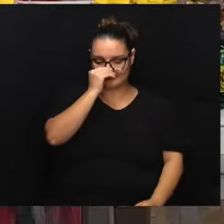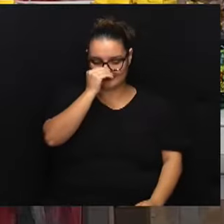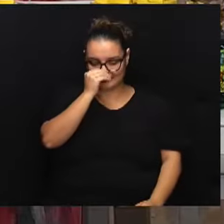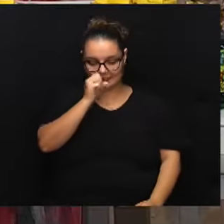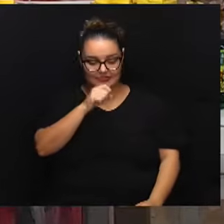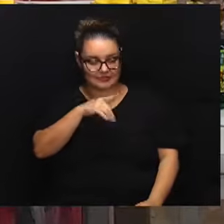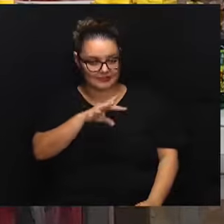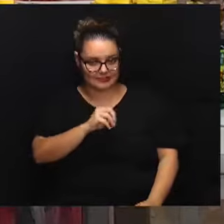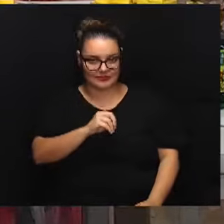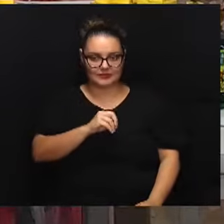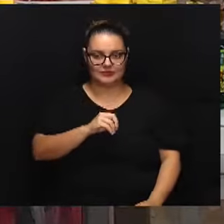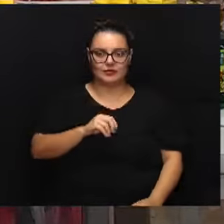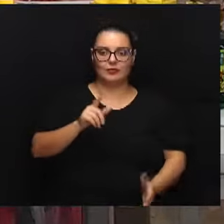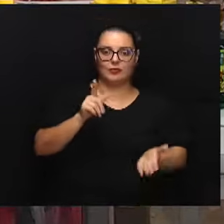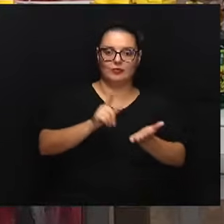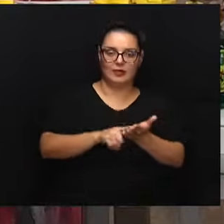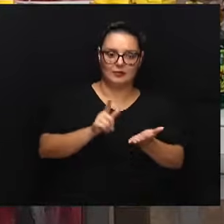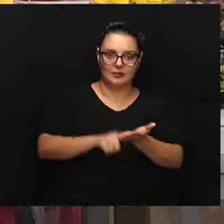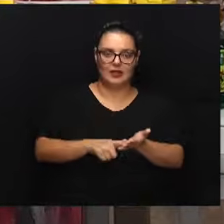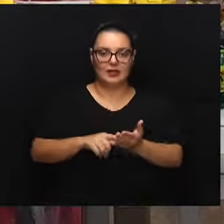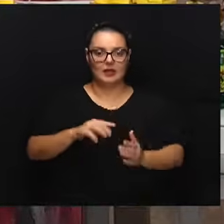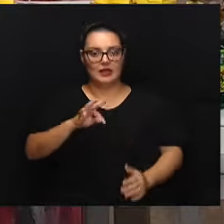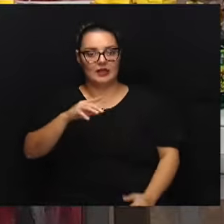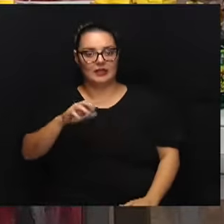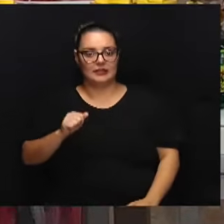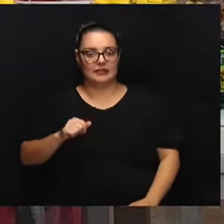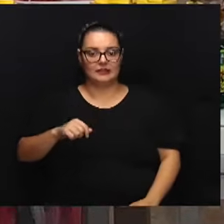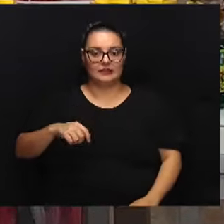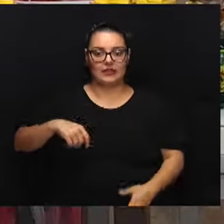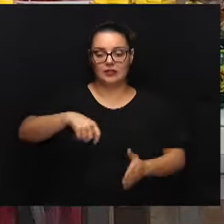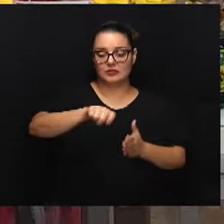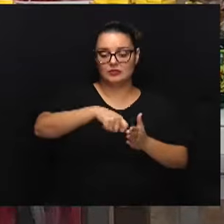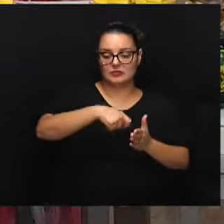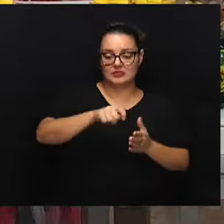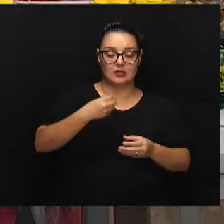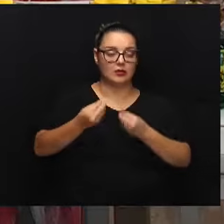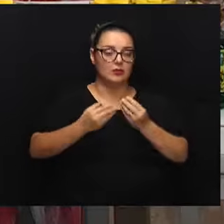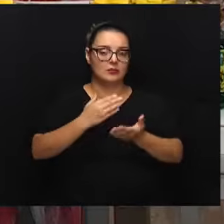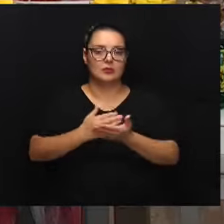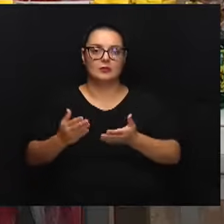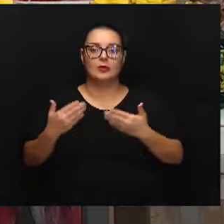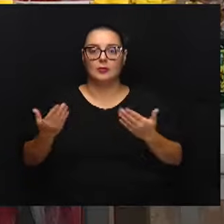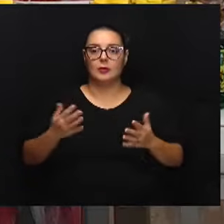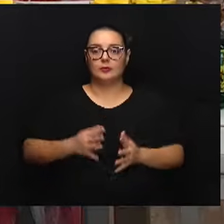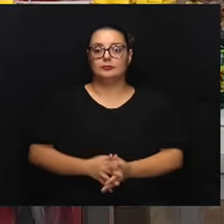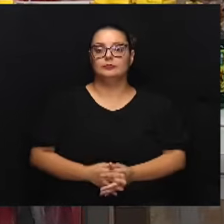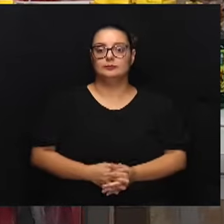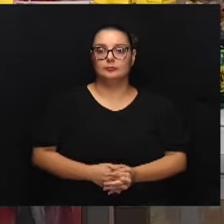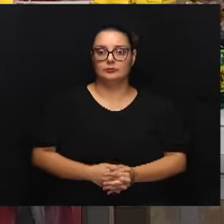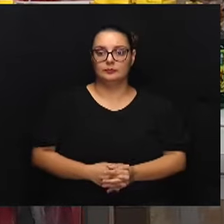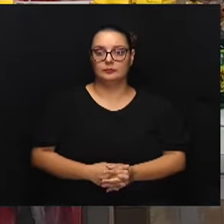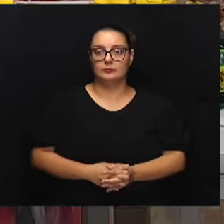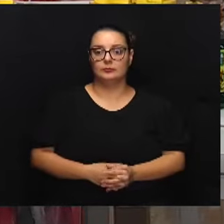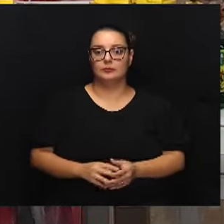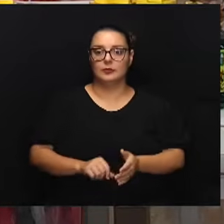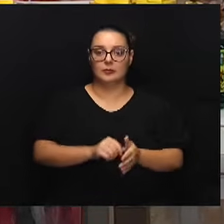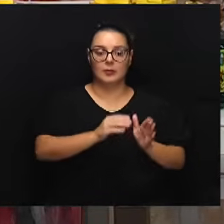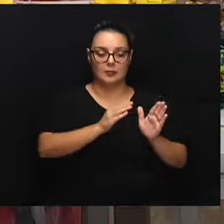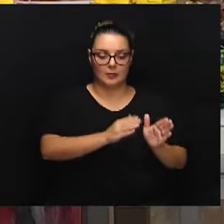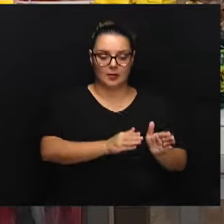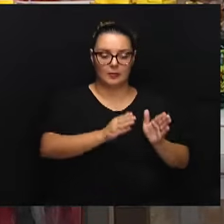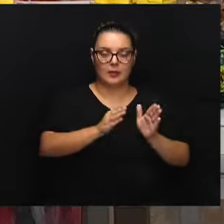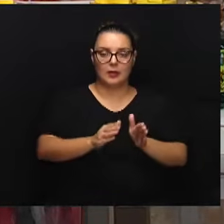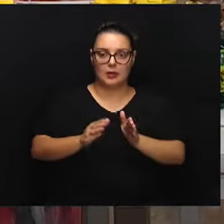gente já tem o sulfite, a tela, os pincéis. Como que a gente começa? Tá. Primeiro a gente vai passo a passo de